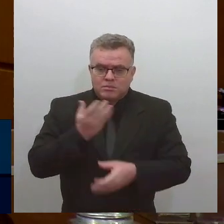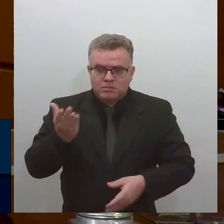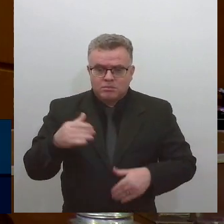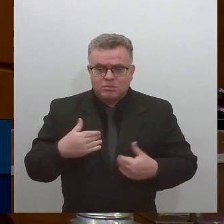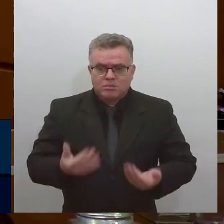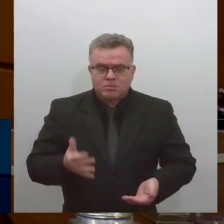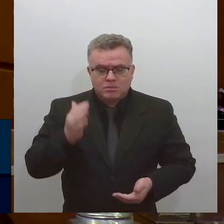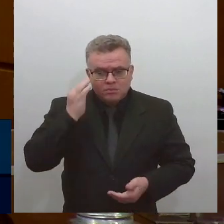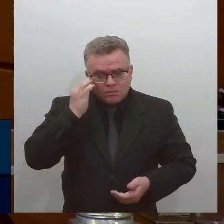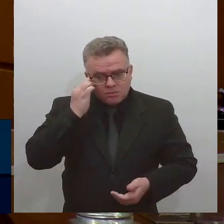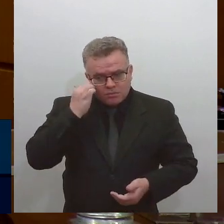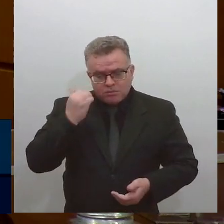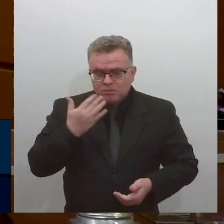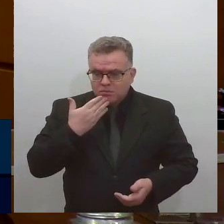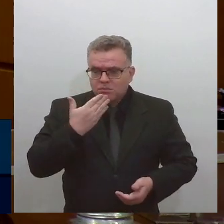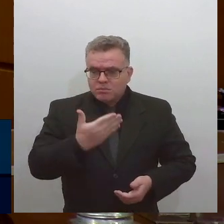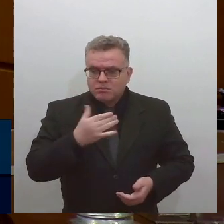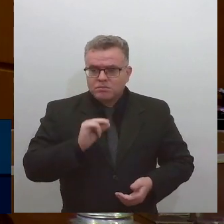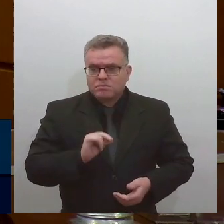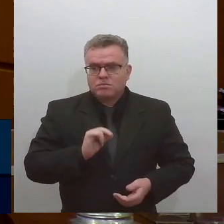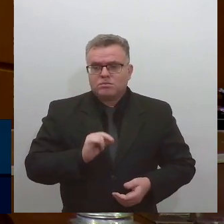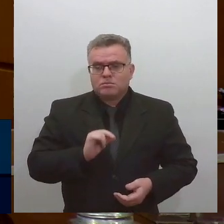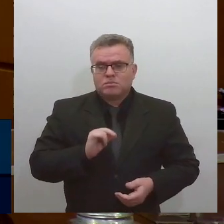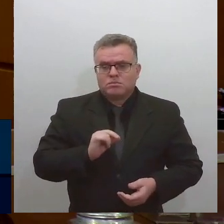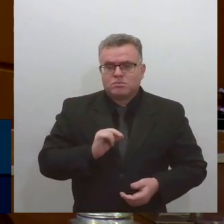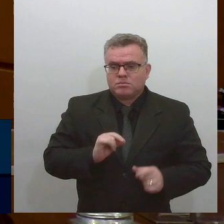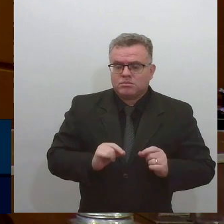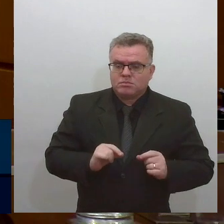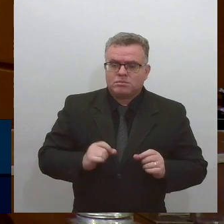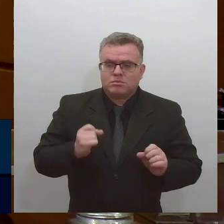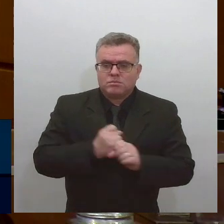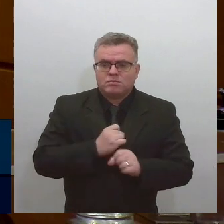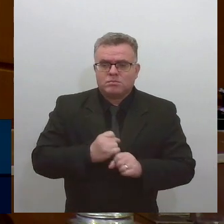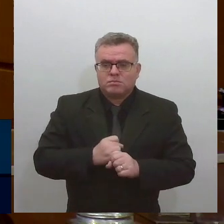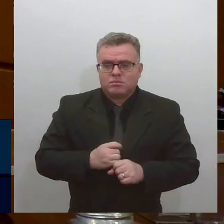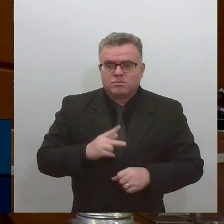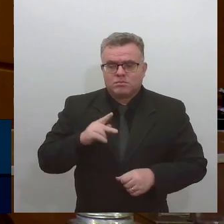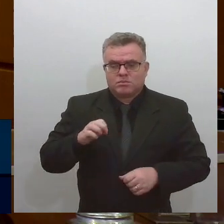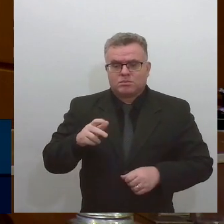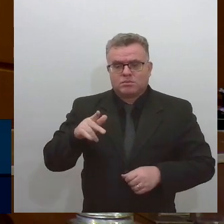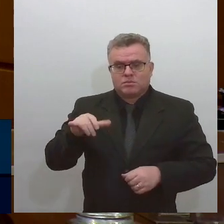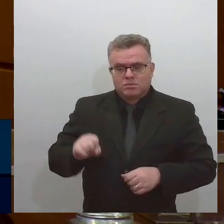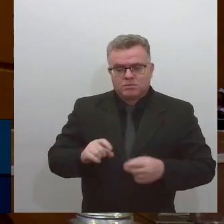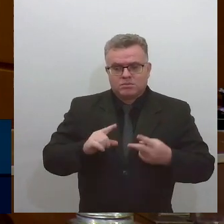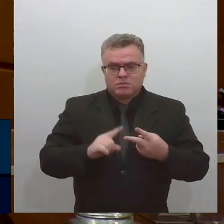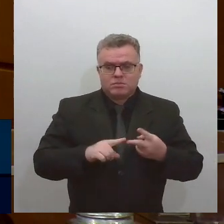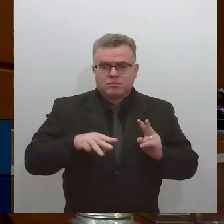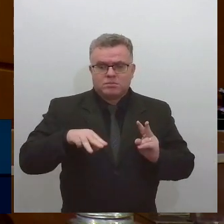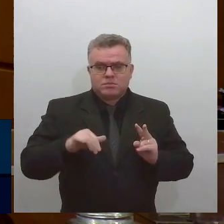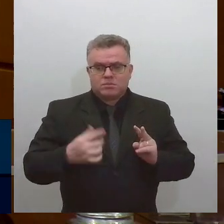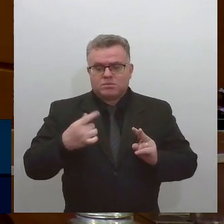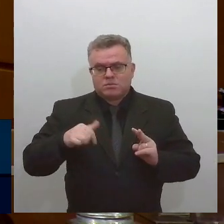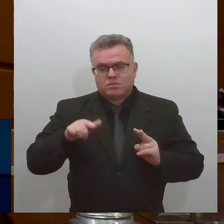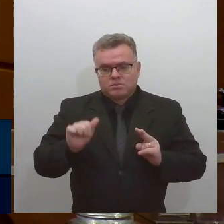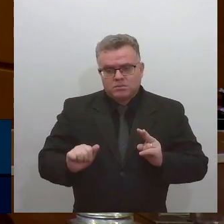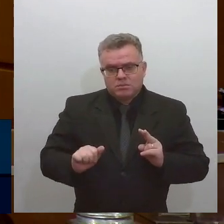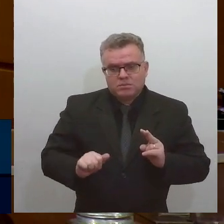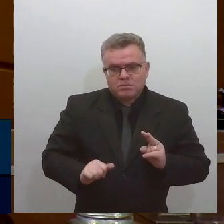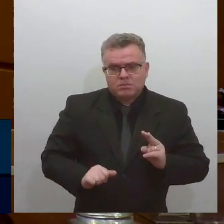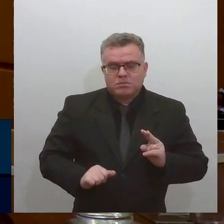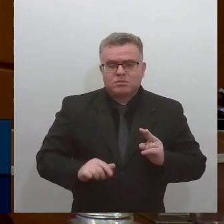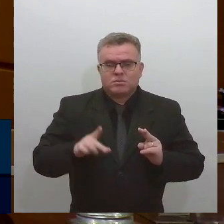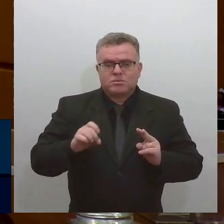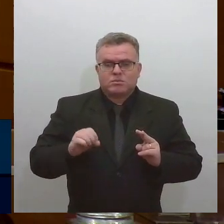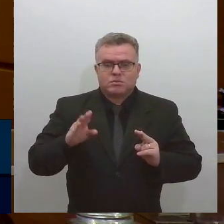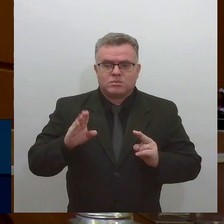que o trecho entre Neópolis e Malhada dos Bois fosse absorvido pelo denit e